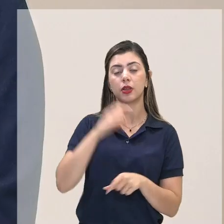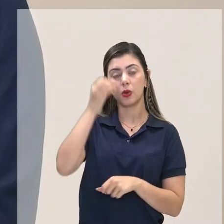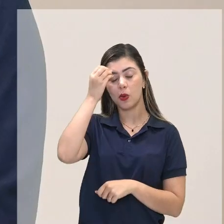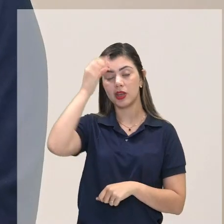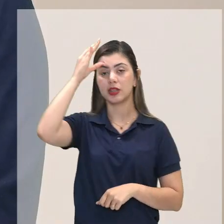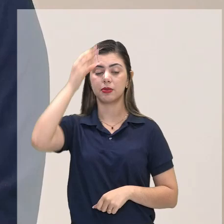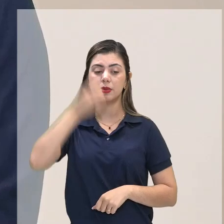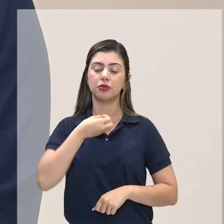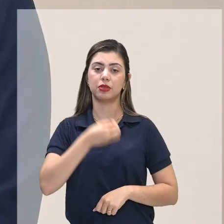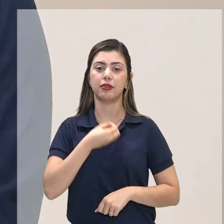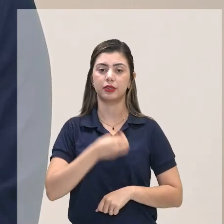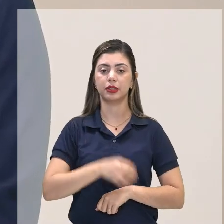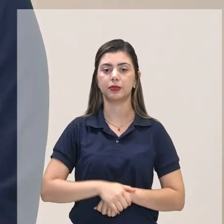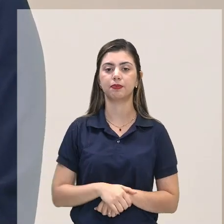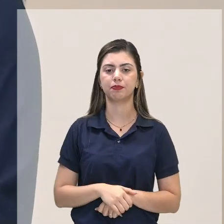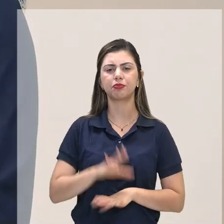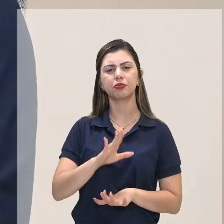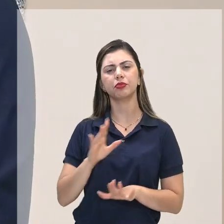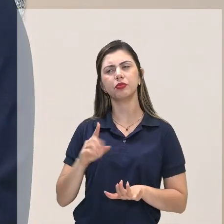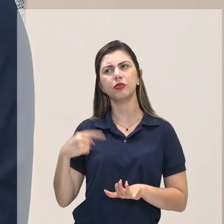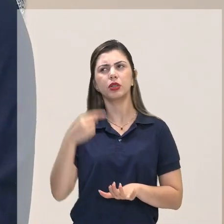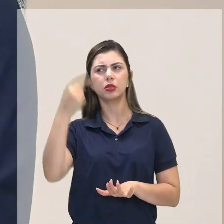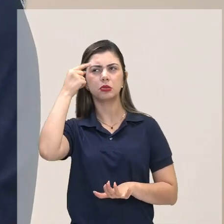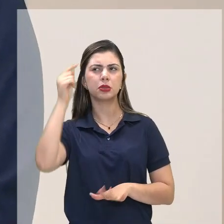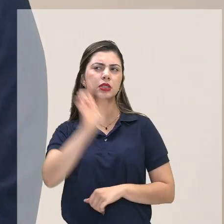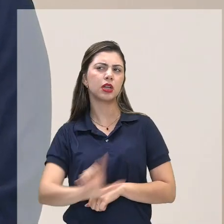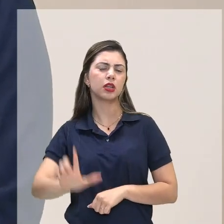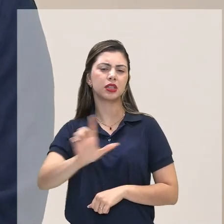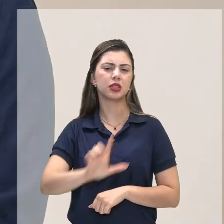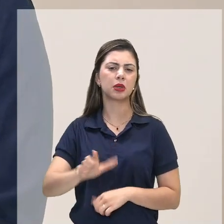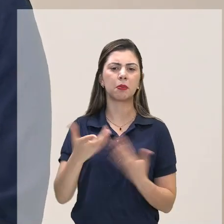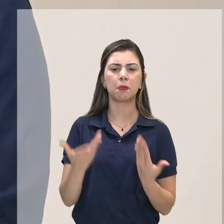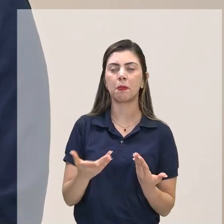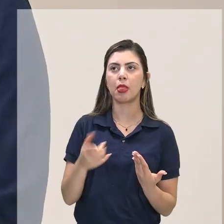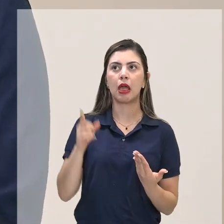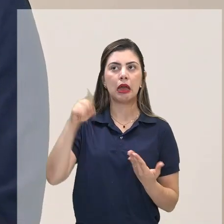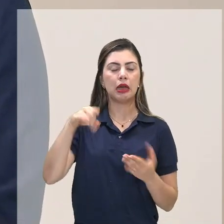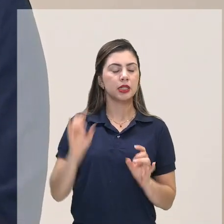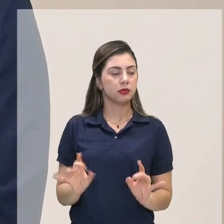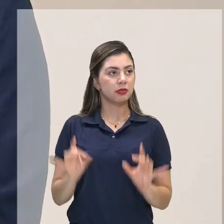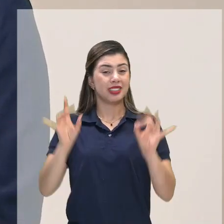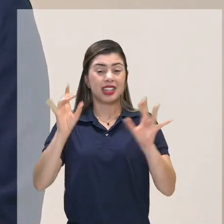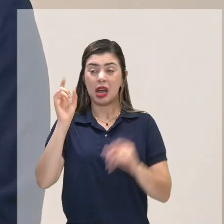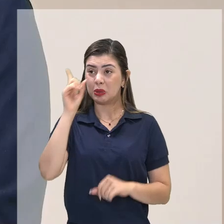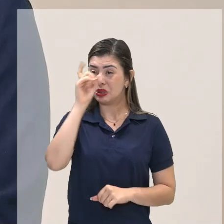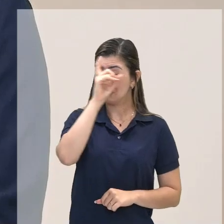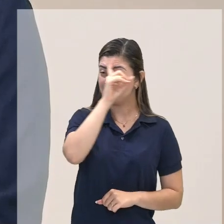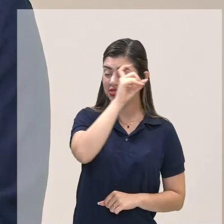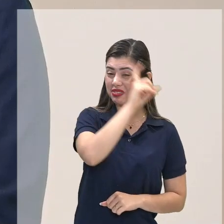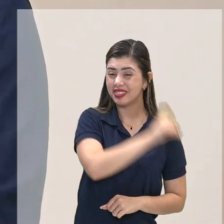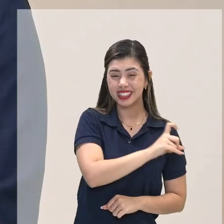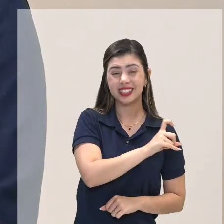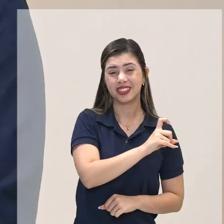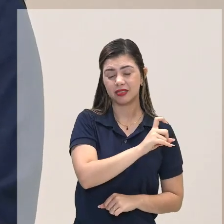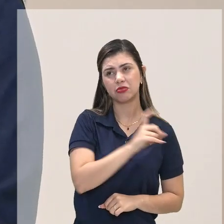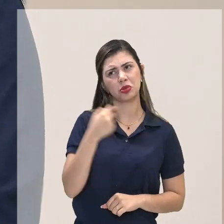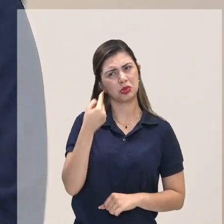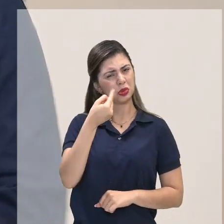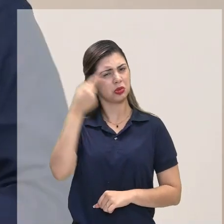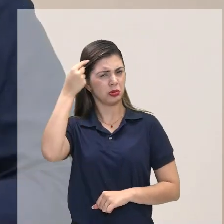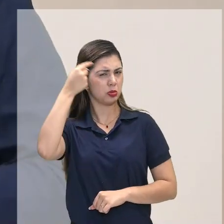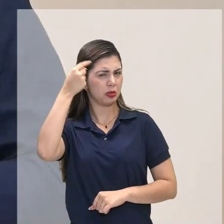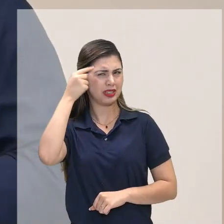mundo. A gente pensa, às vezes, a literatura como algo extraordinário, como algo muito distante do nosso cotidiano, da